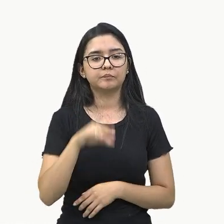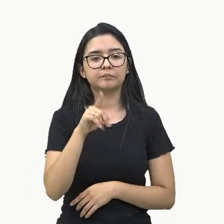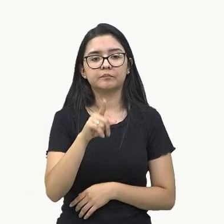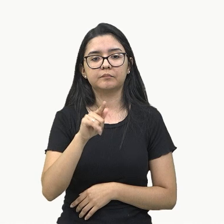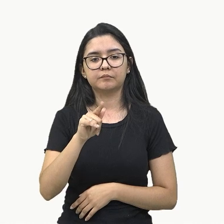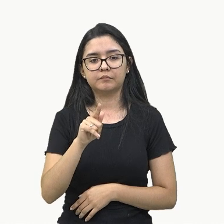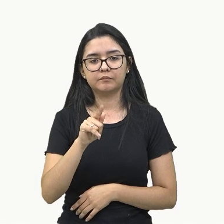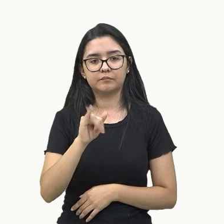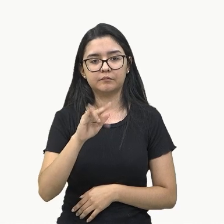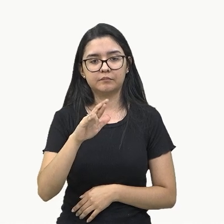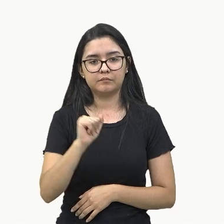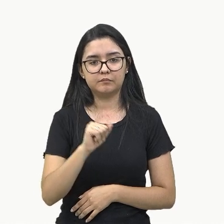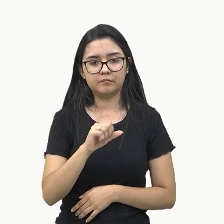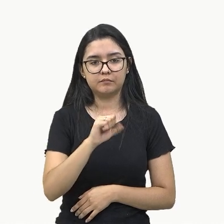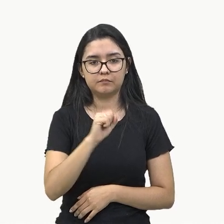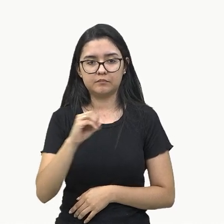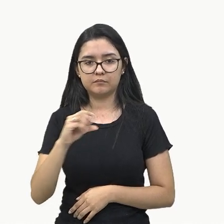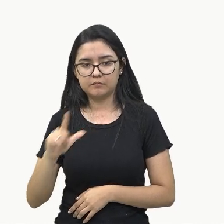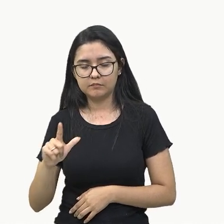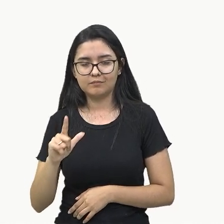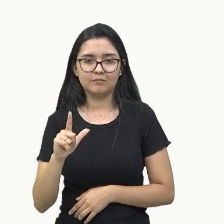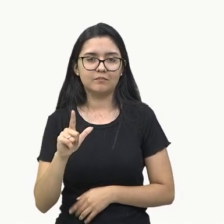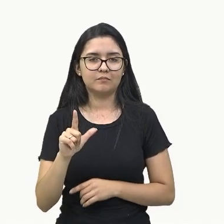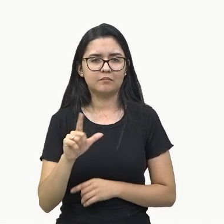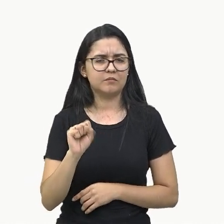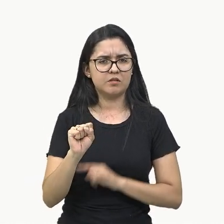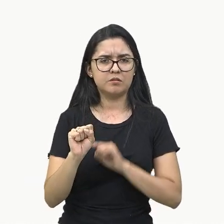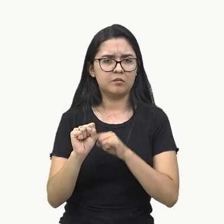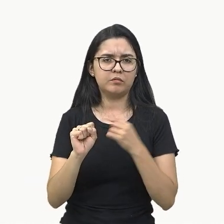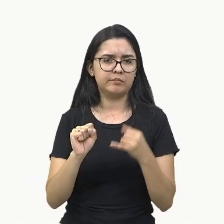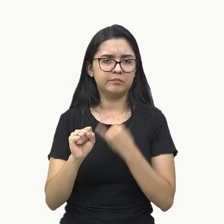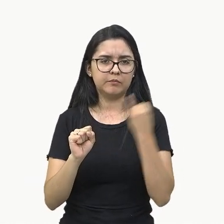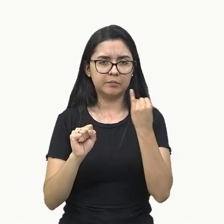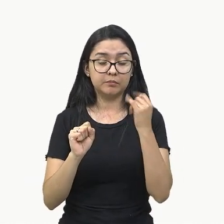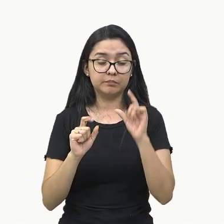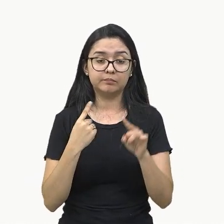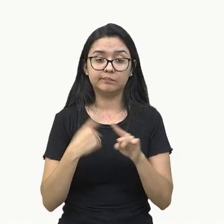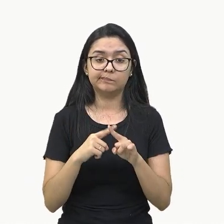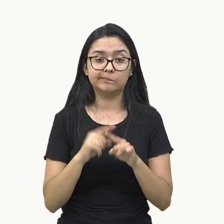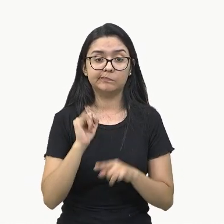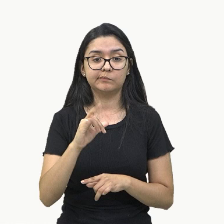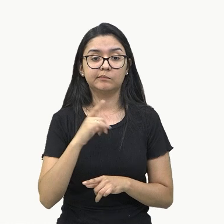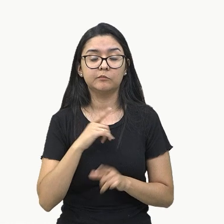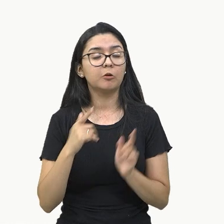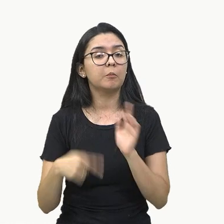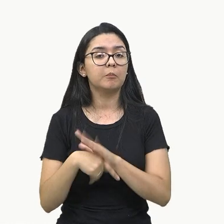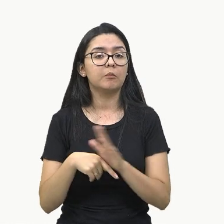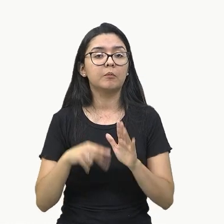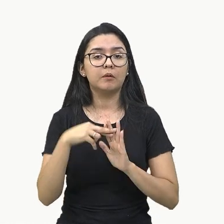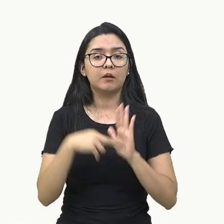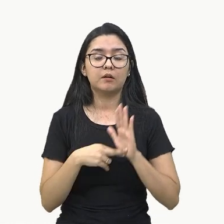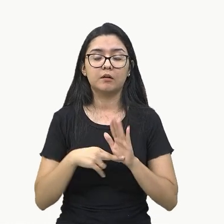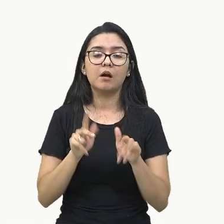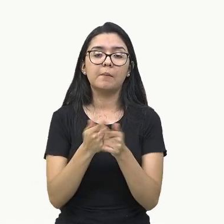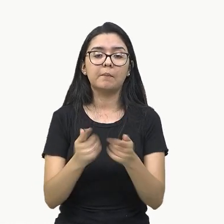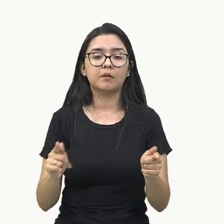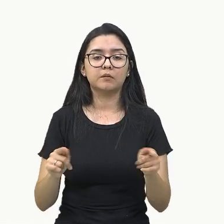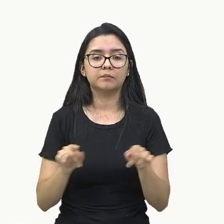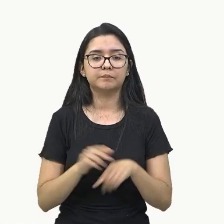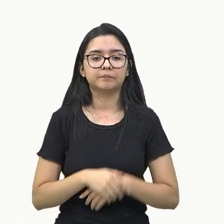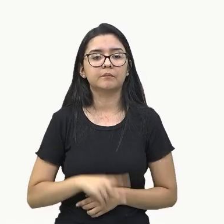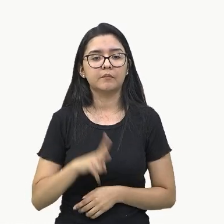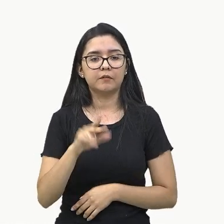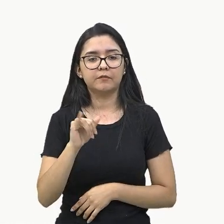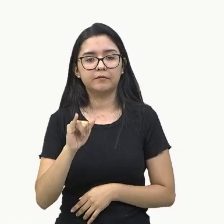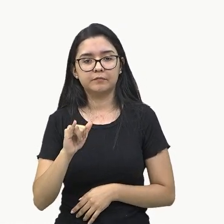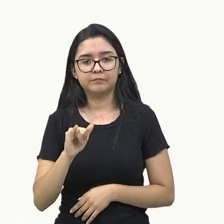que esse S aqui, ele não é relevante, porque ele é apenas gramatical, tá certo? Vai e vem, a